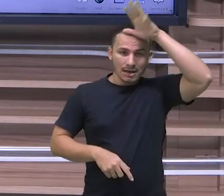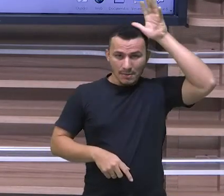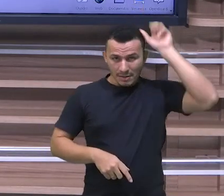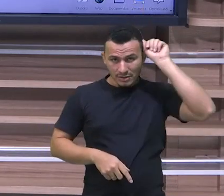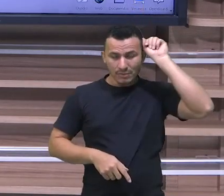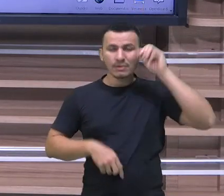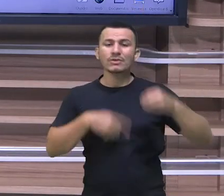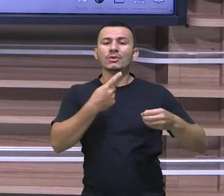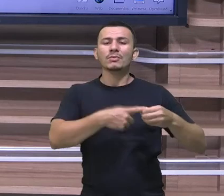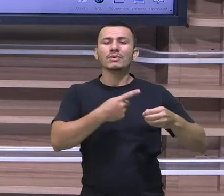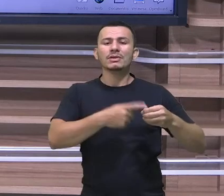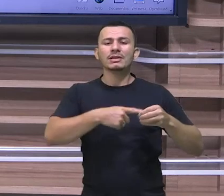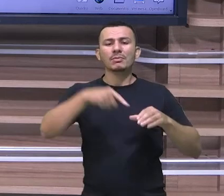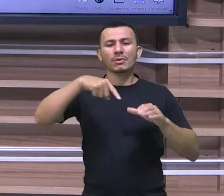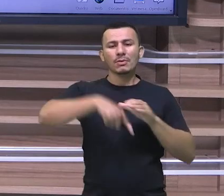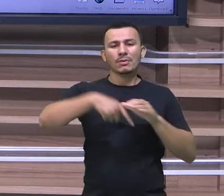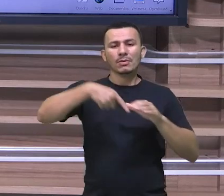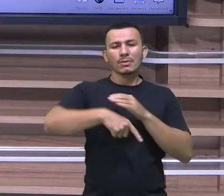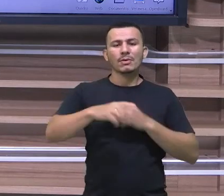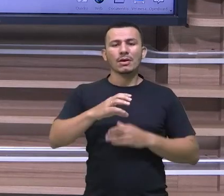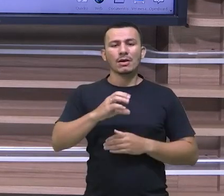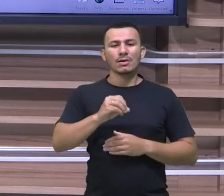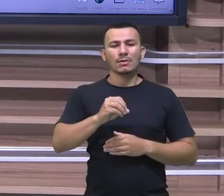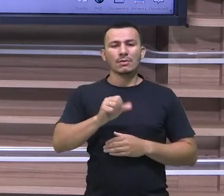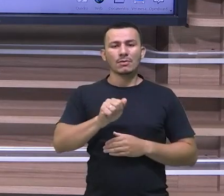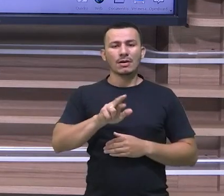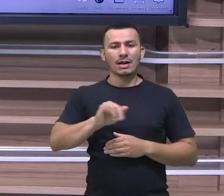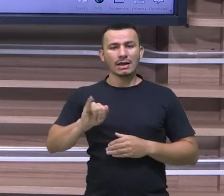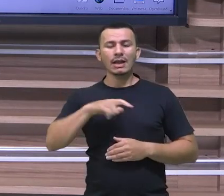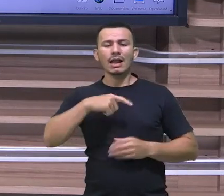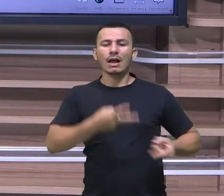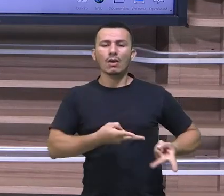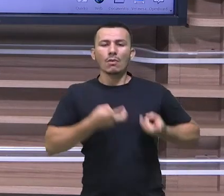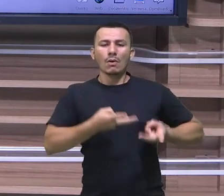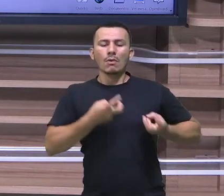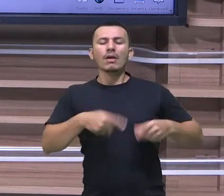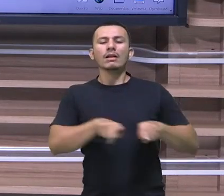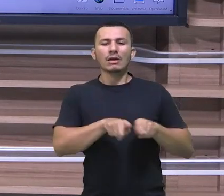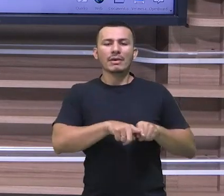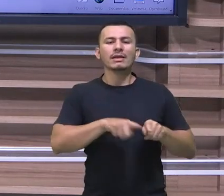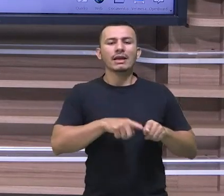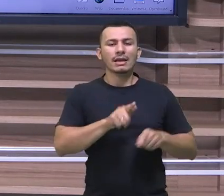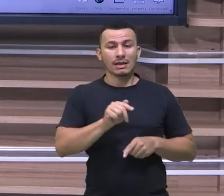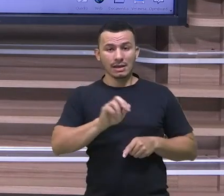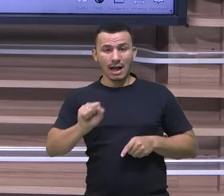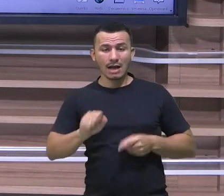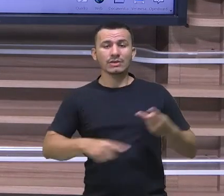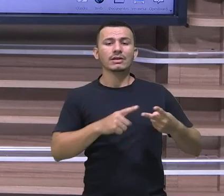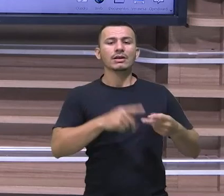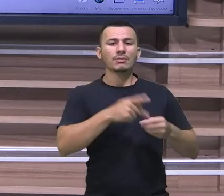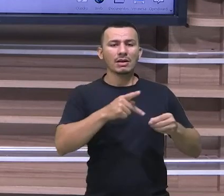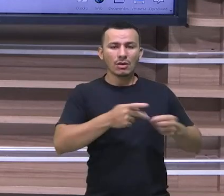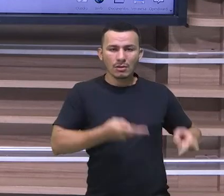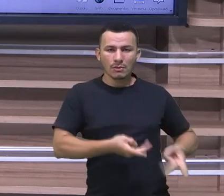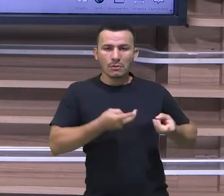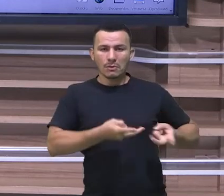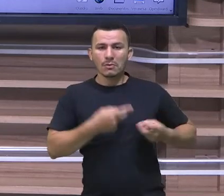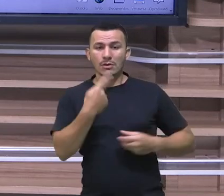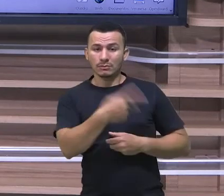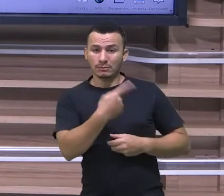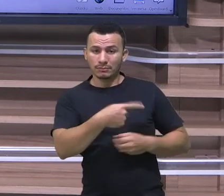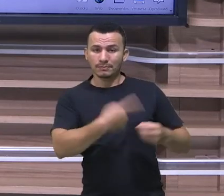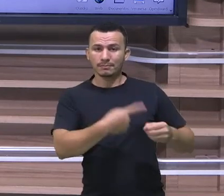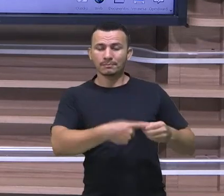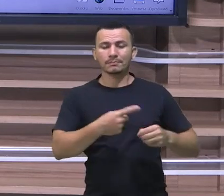o município de Coari, onde acontece também a extração do gás e do petróleo. Então, a gente tem também, nesse